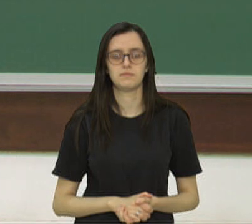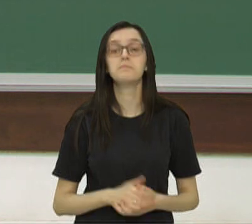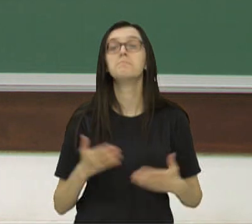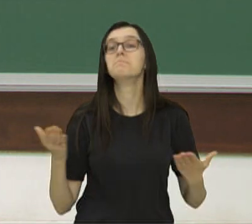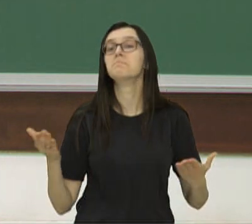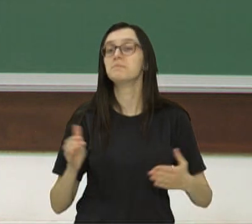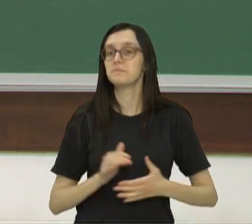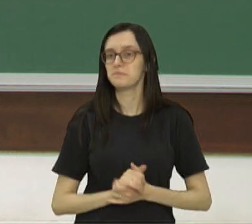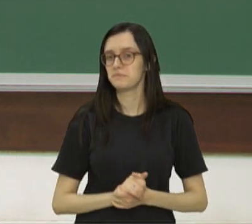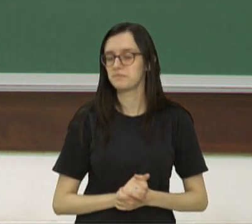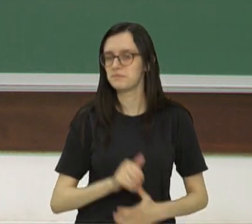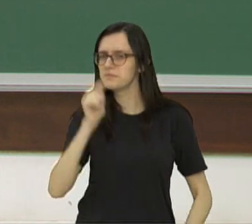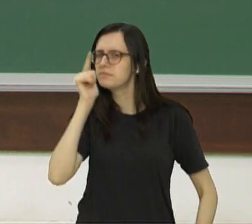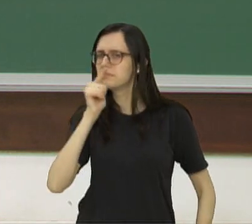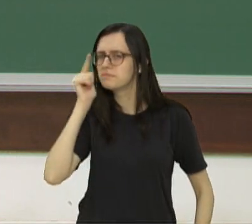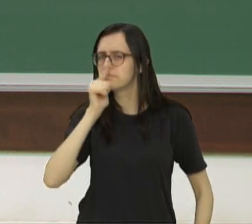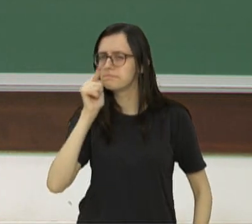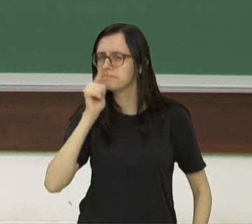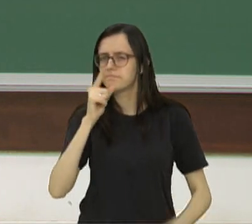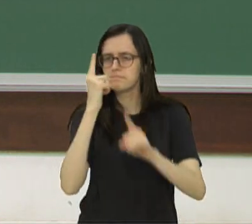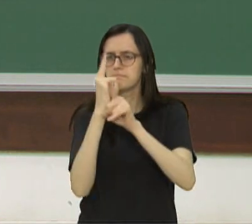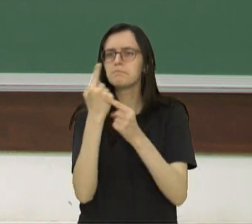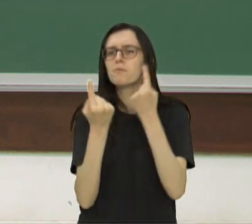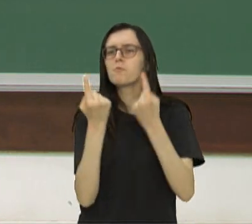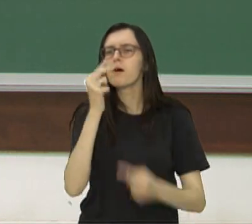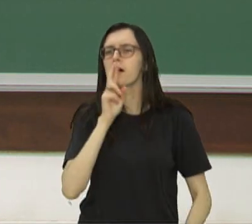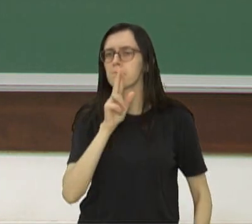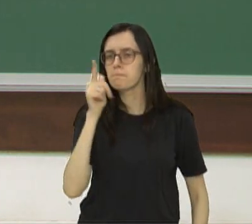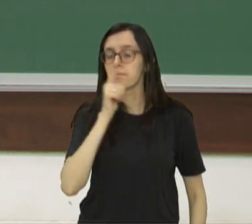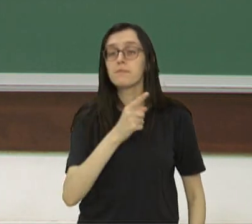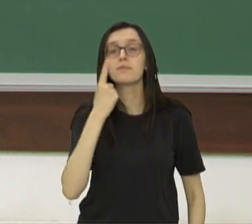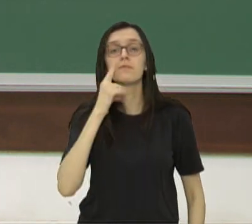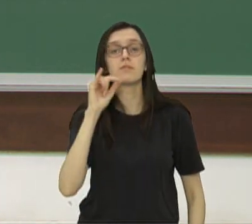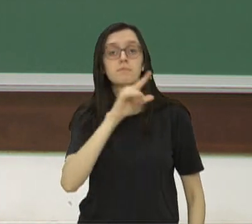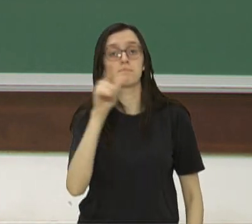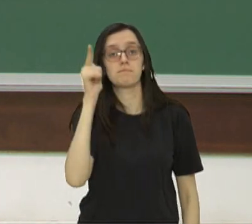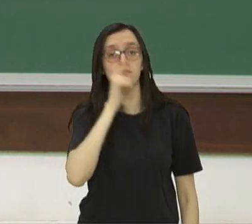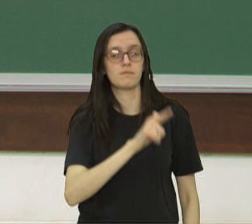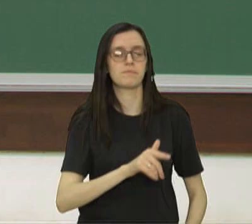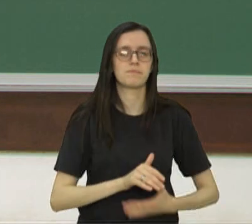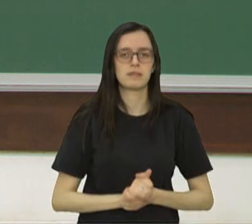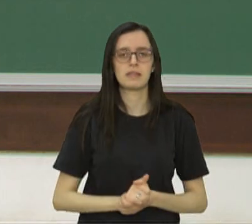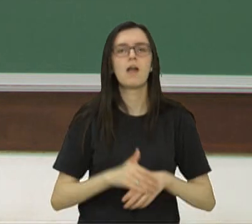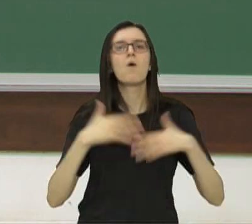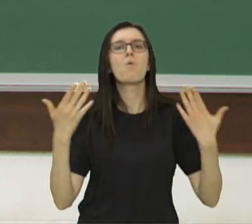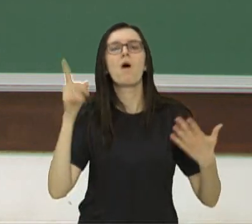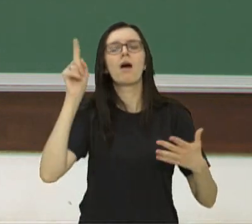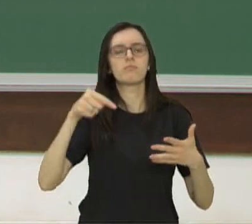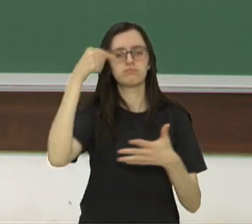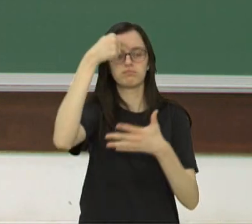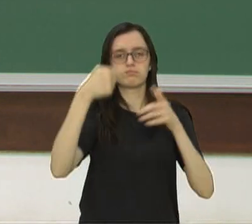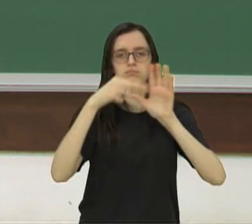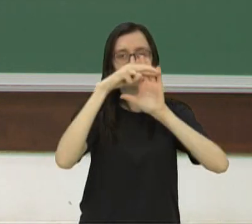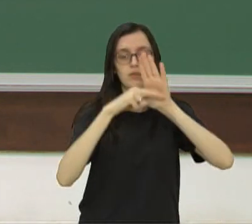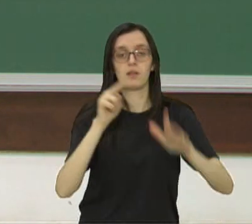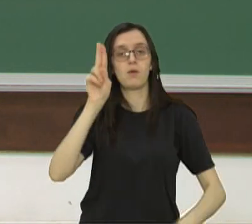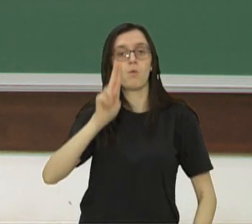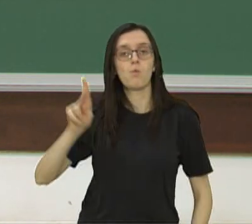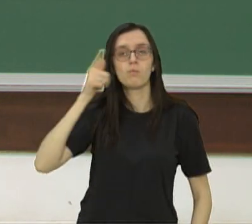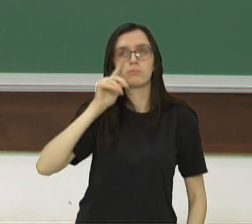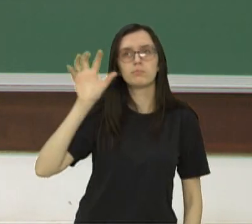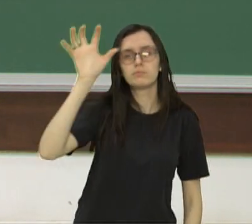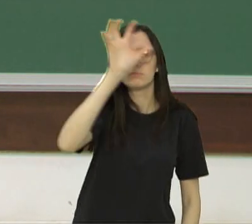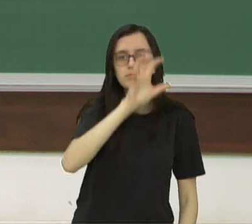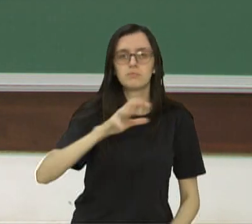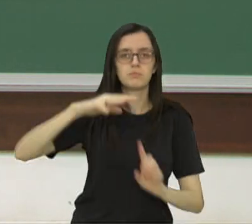E aí, pessoal, conseguiram então achar qual que era a resposta? Vamos ver se você acertou. Quais são os critérios utilizados para regionalizar